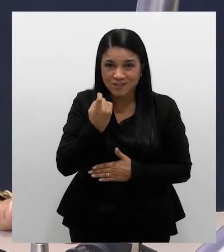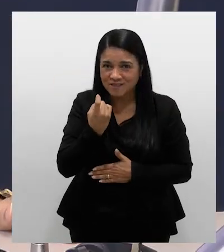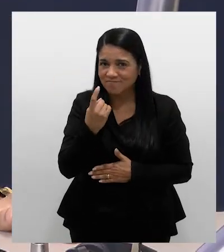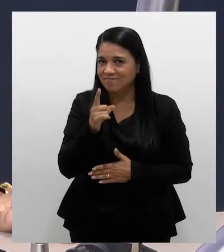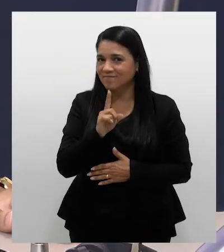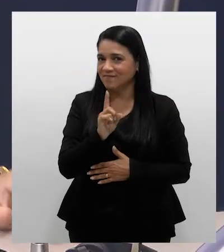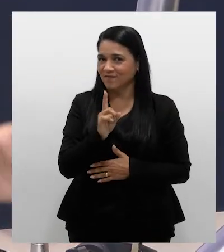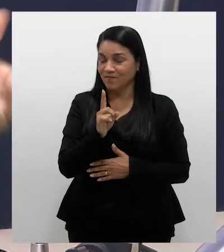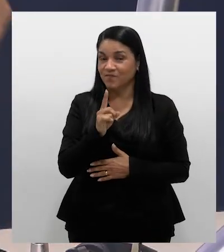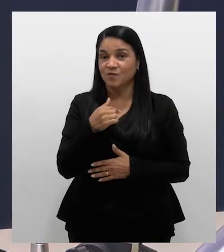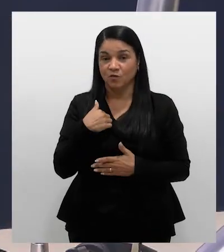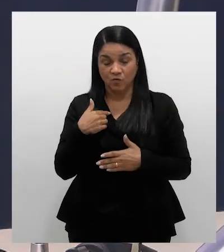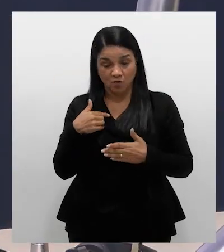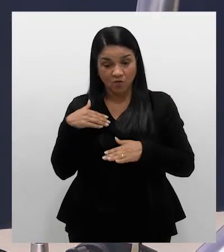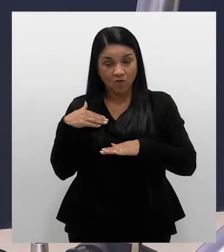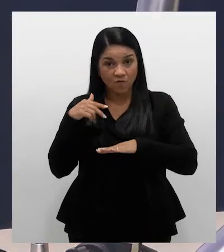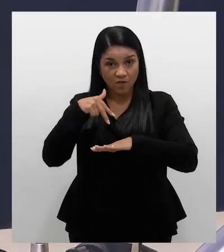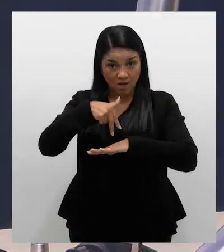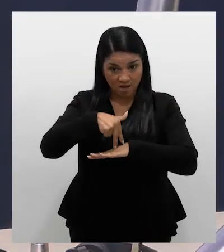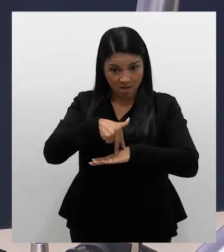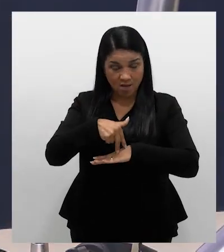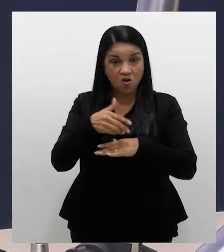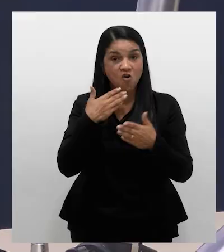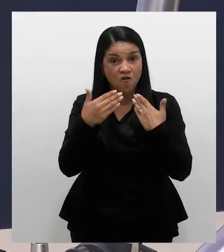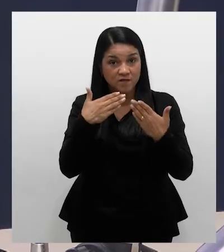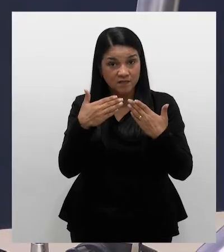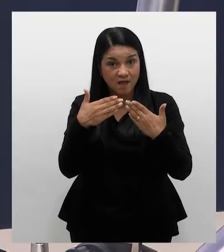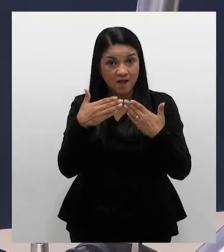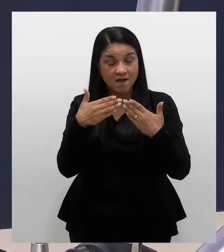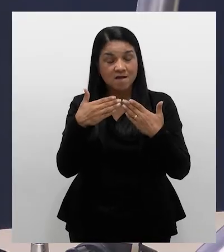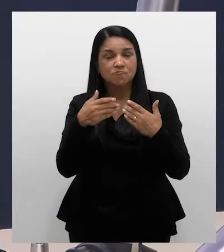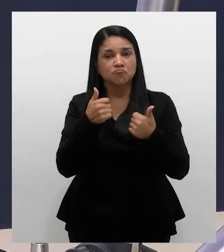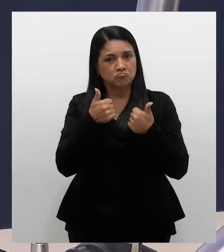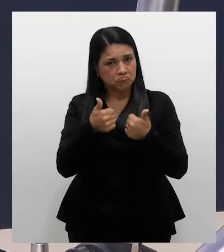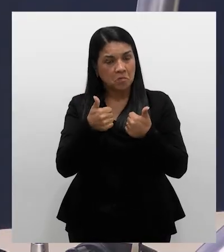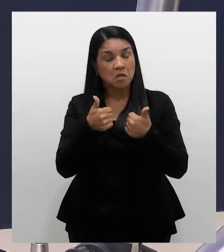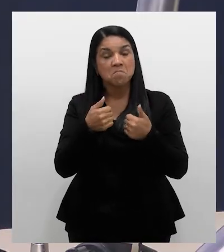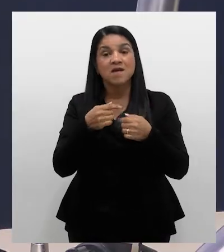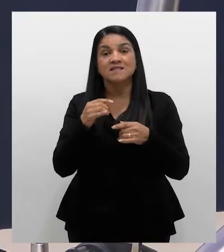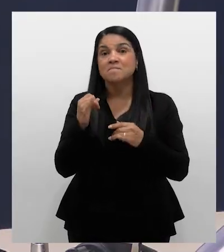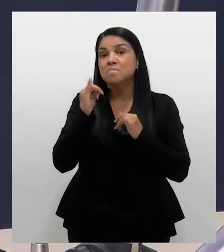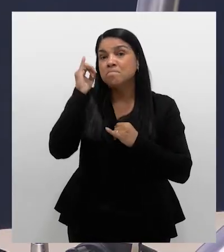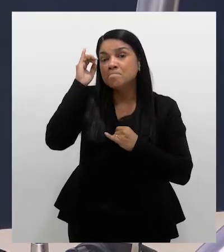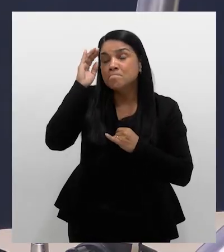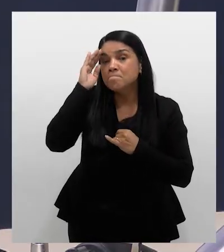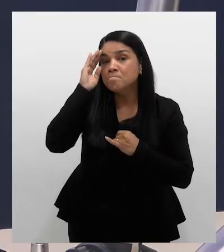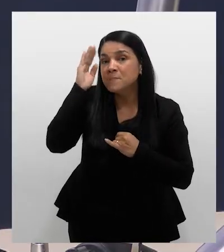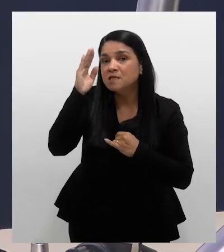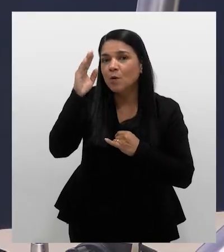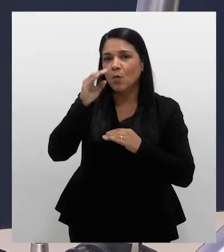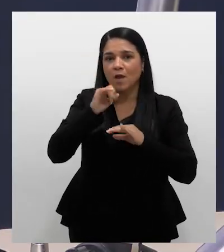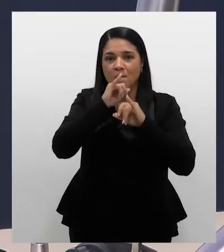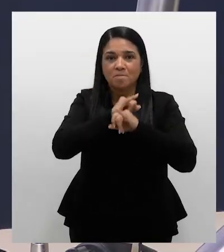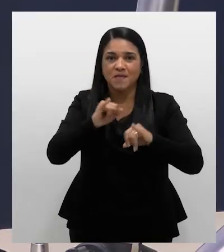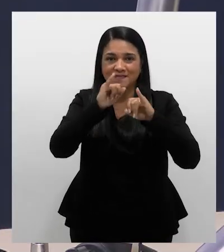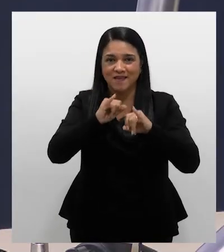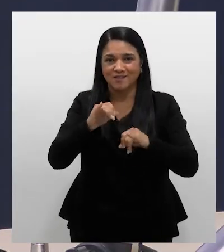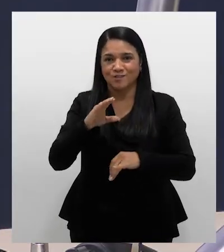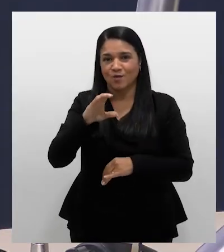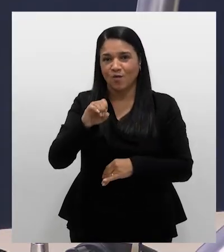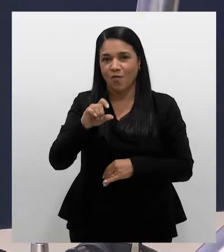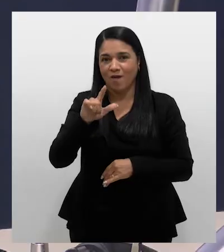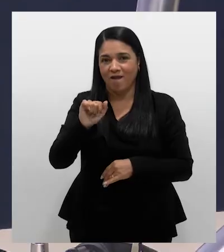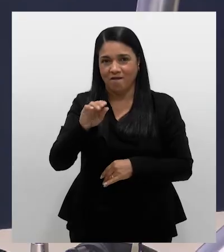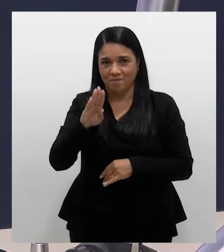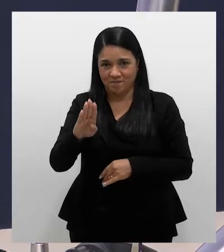né? Quando eu venho falar com vocês aqui, sou eu falando, mas a mensagem é mais importante. Por exemplo, o collab é mais